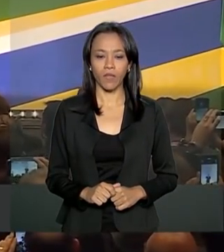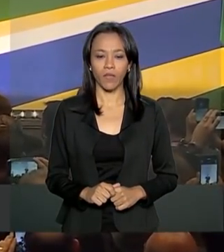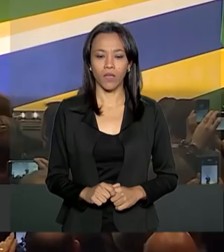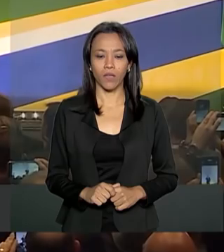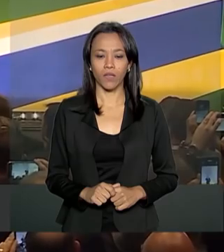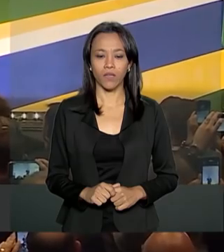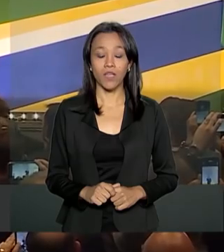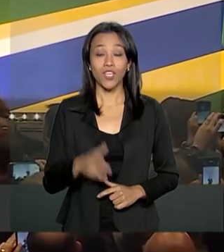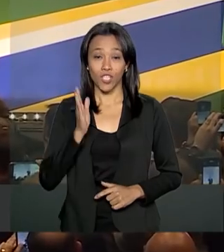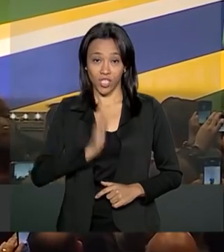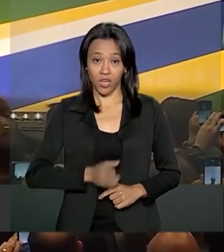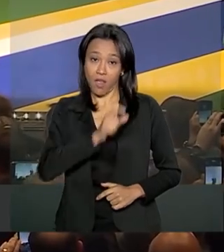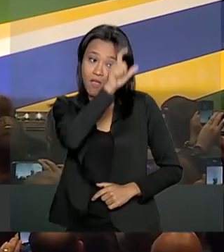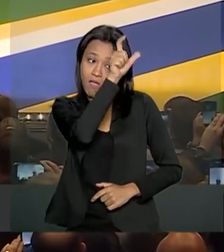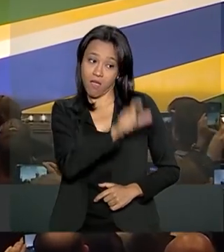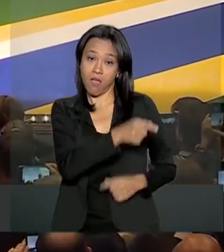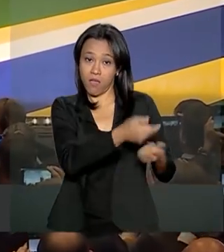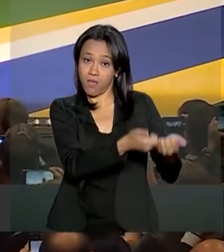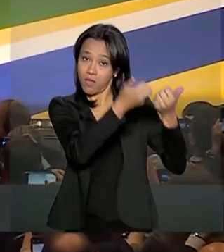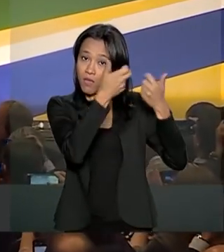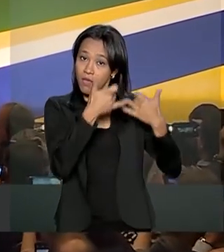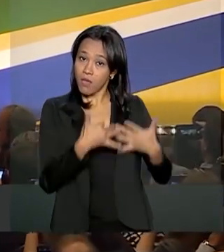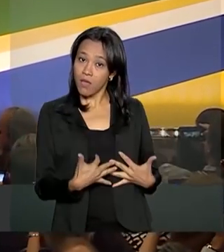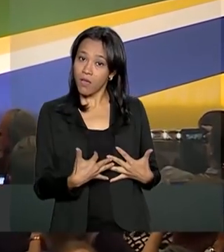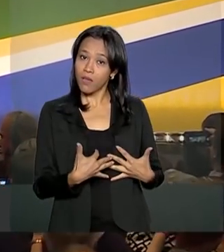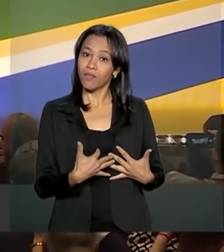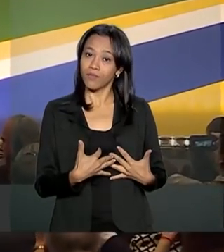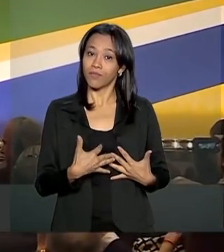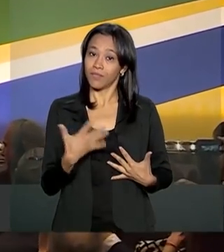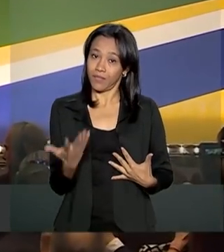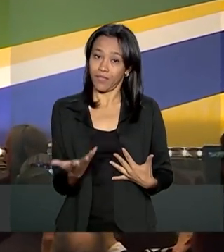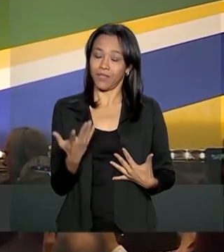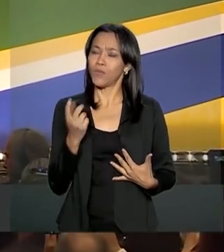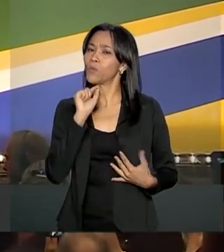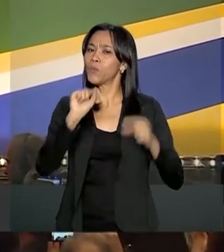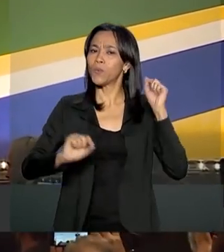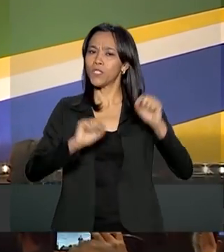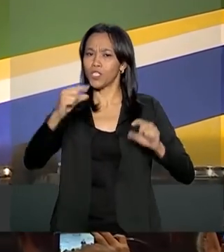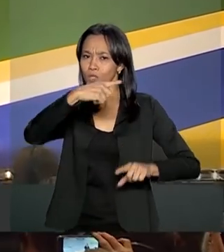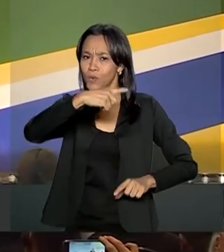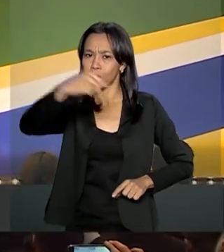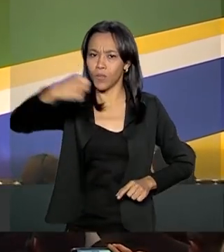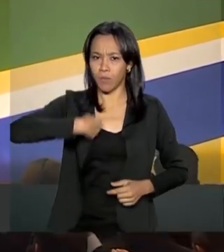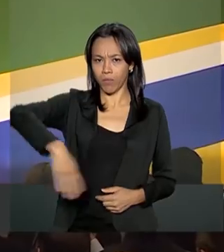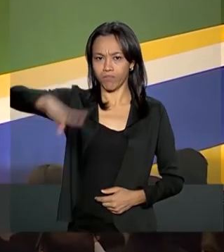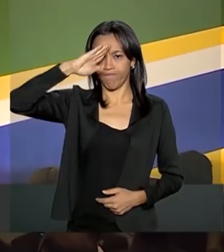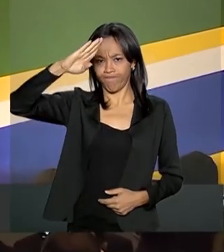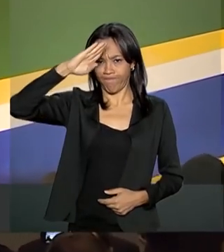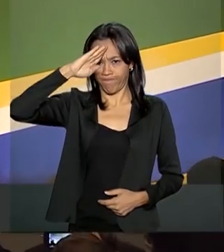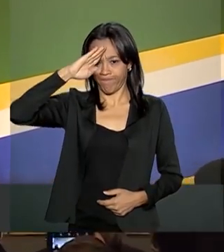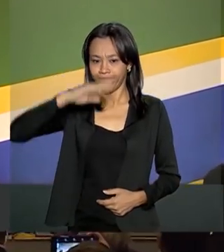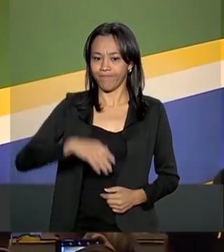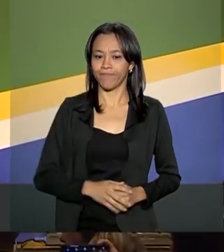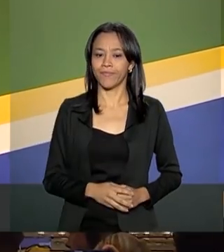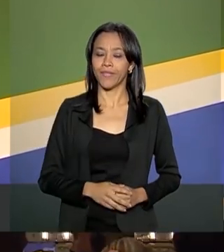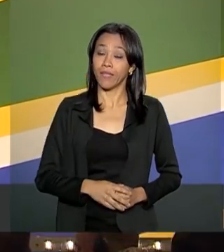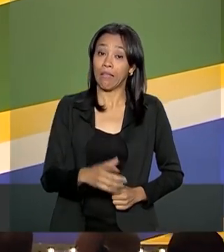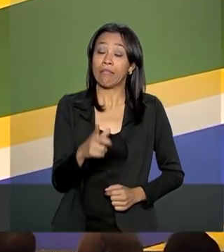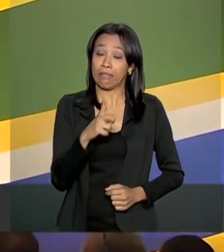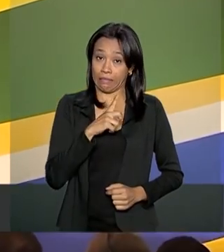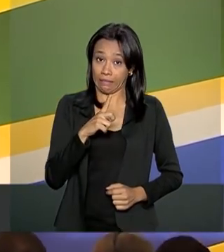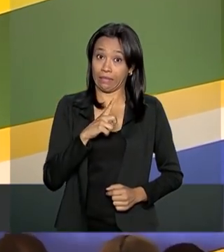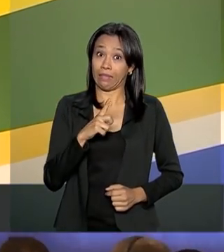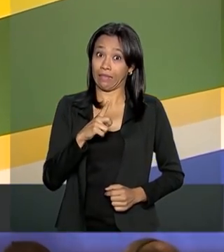Já que ele contou um episódio de como recruta, se bem que aqui ele tem a felicidade de